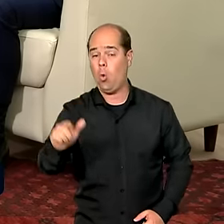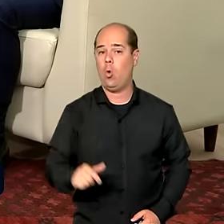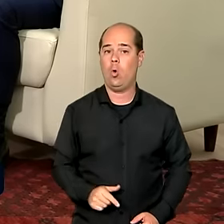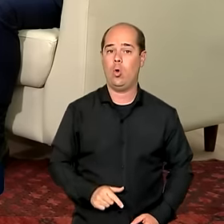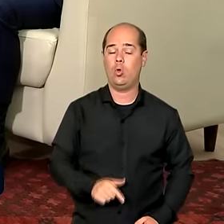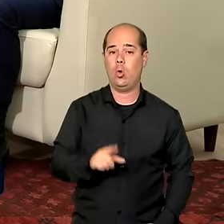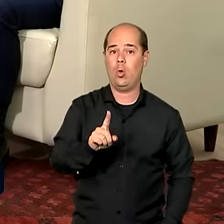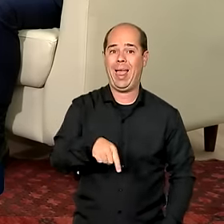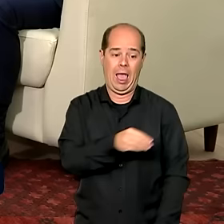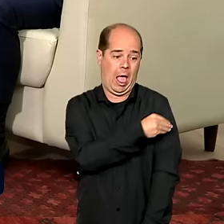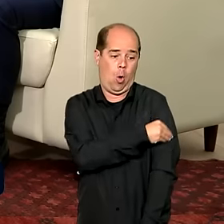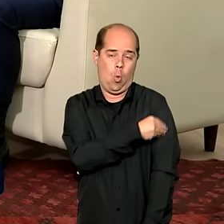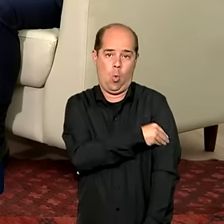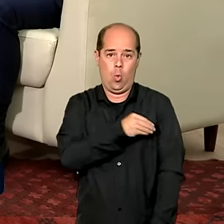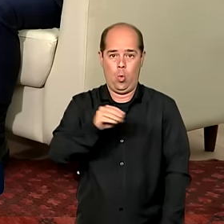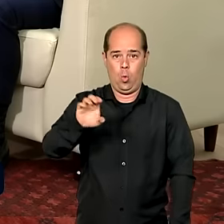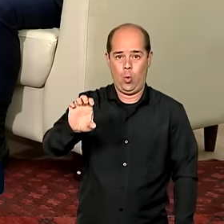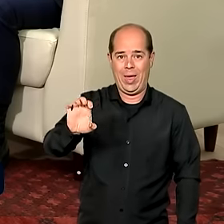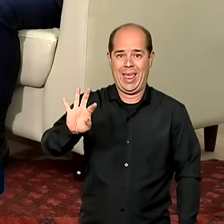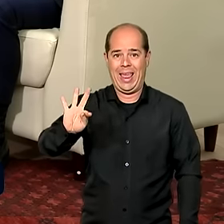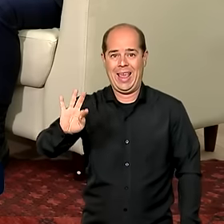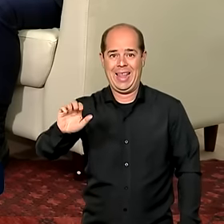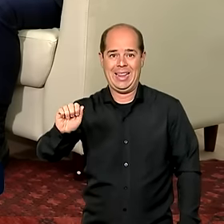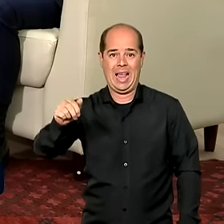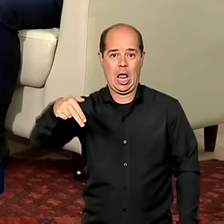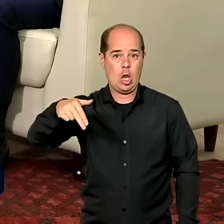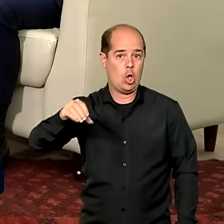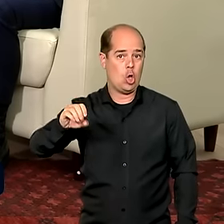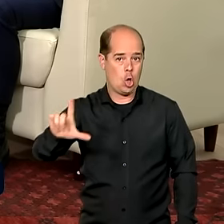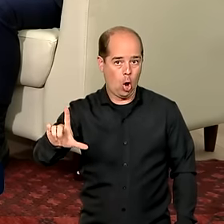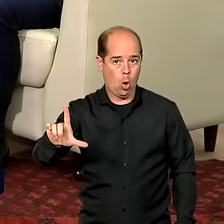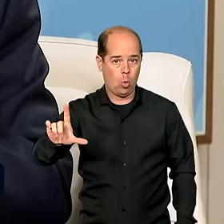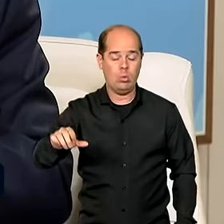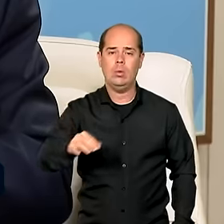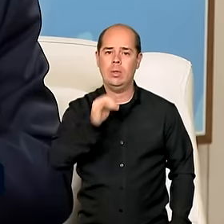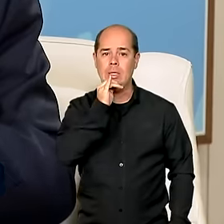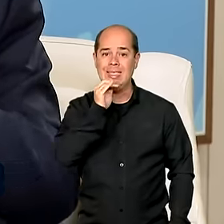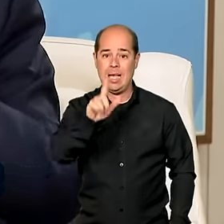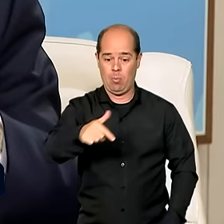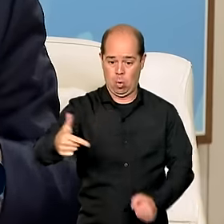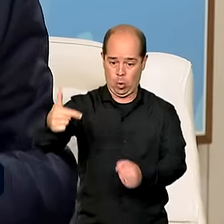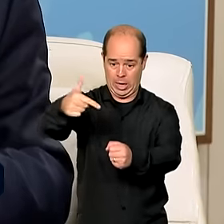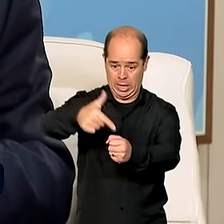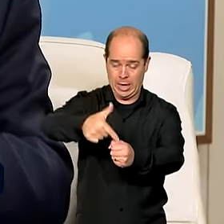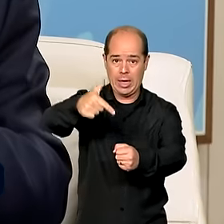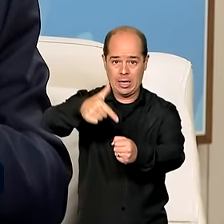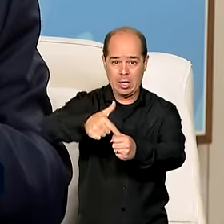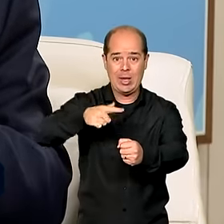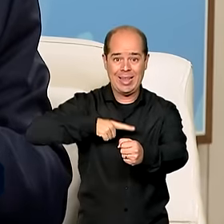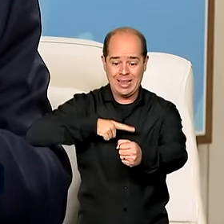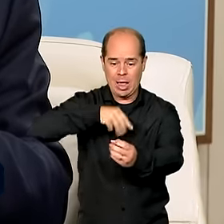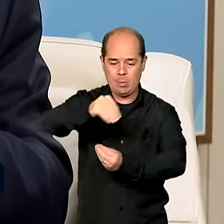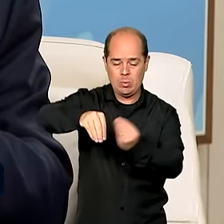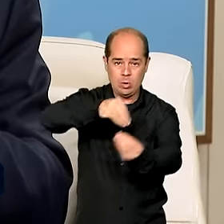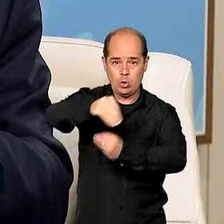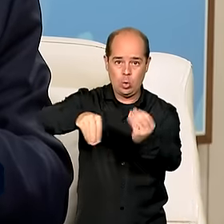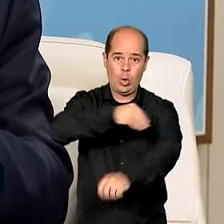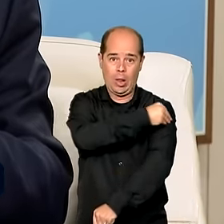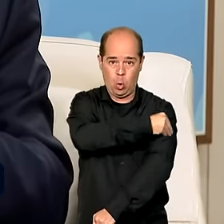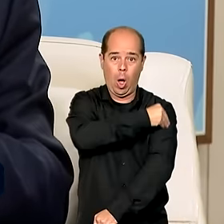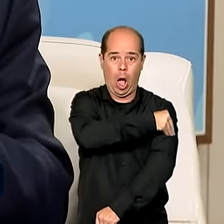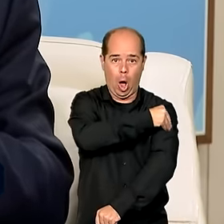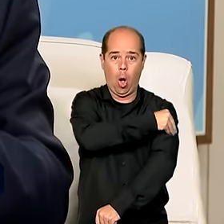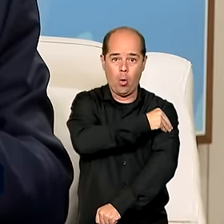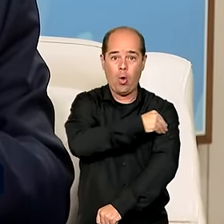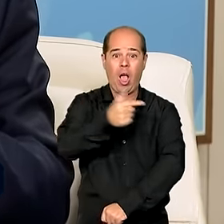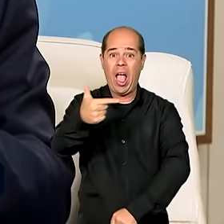usa gasolina 27 por me é etanol 27,5 por. Aliás o presidente Lula o presidente biden e